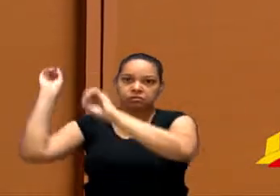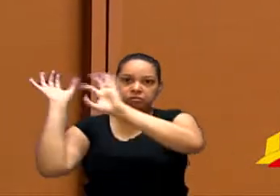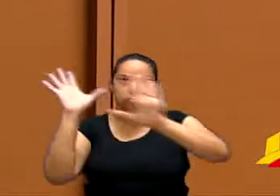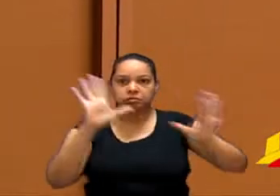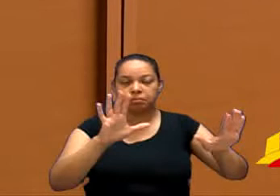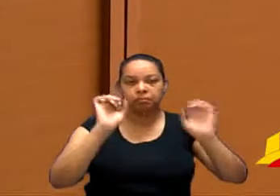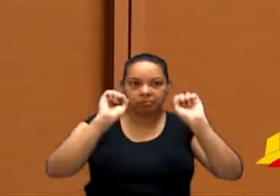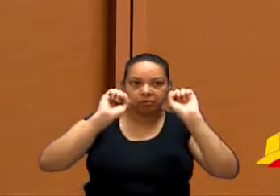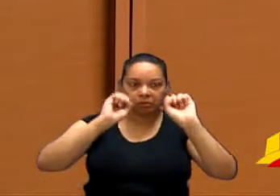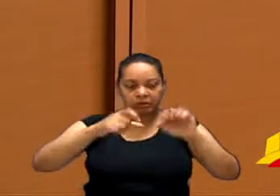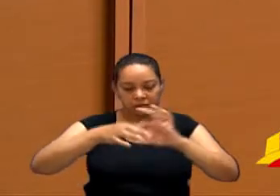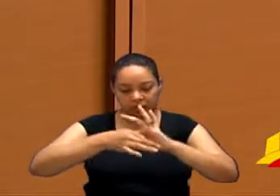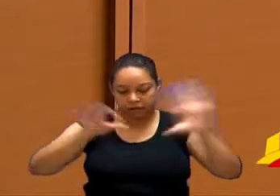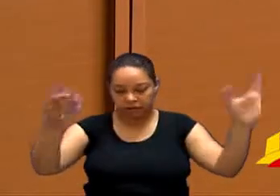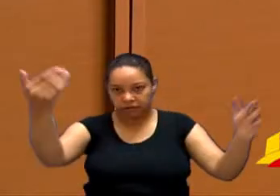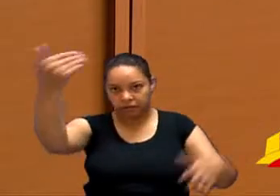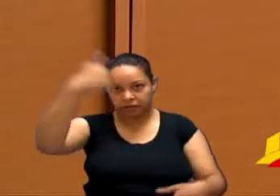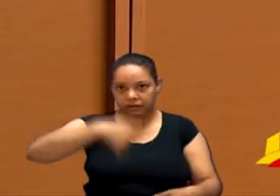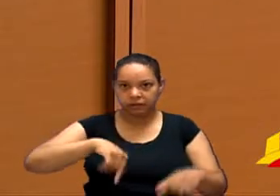casa